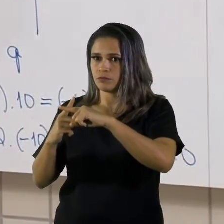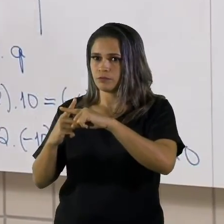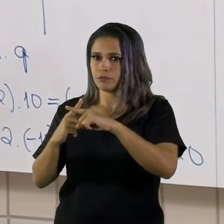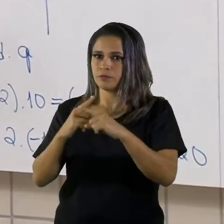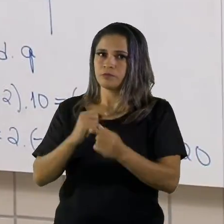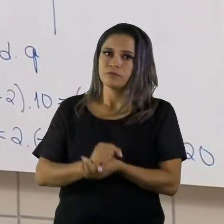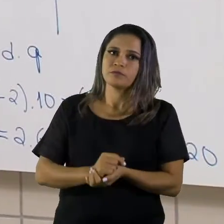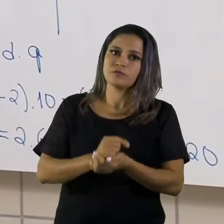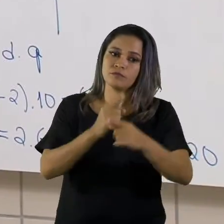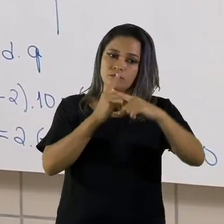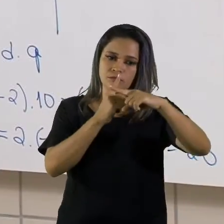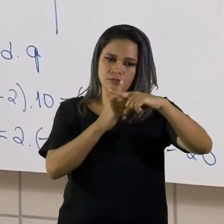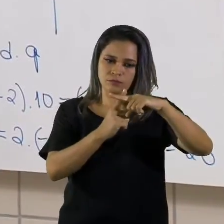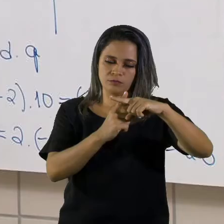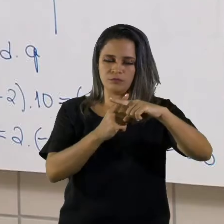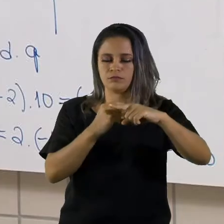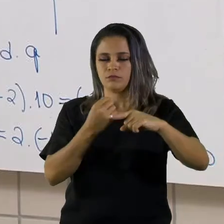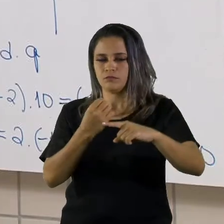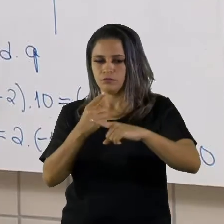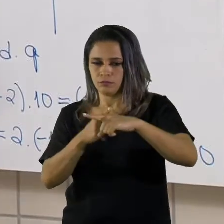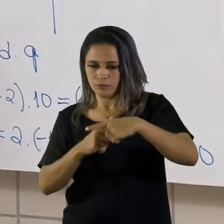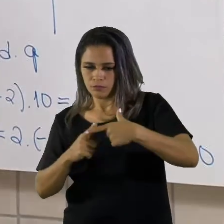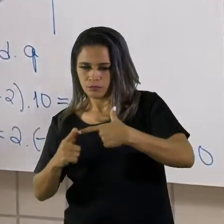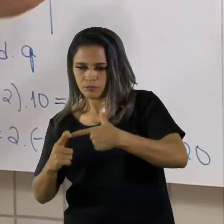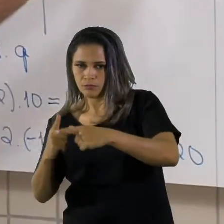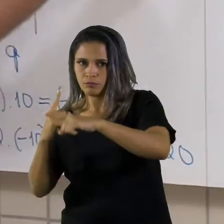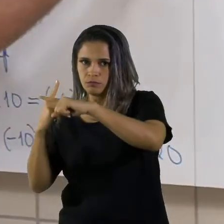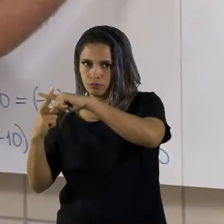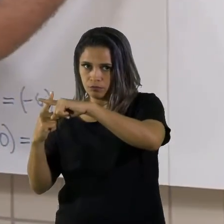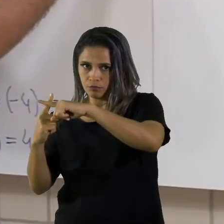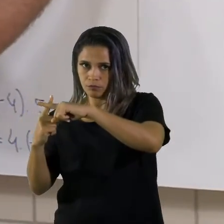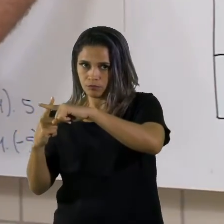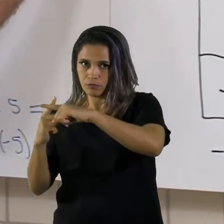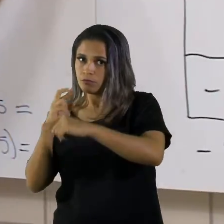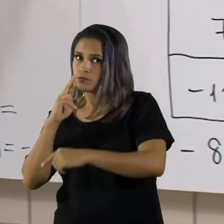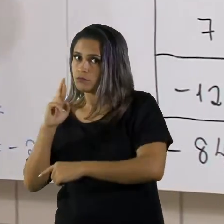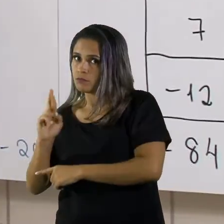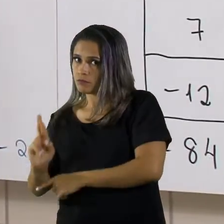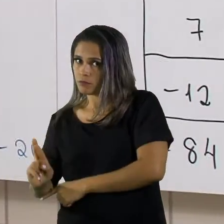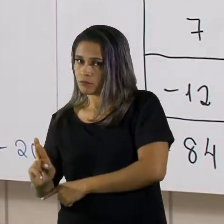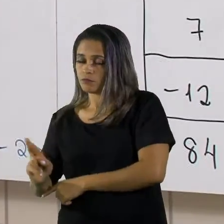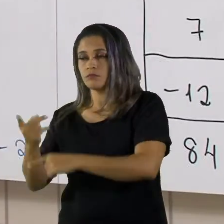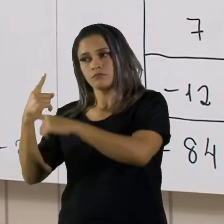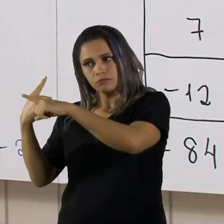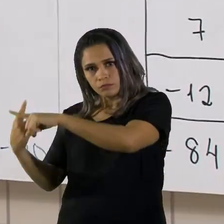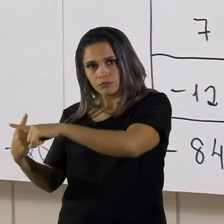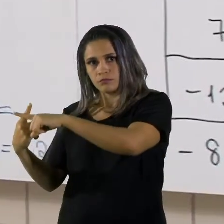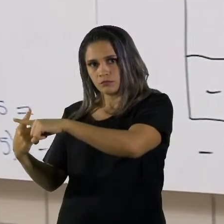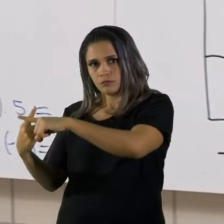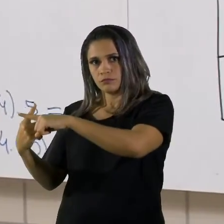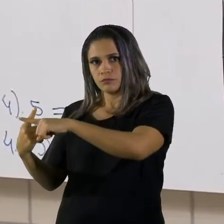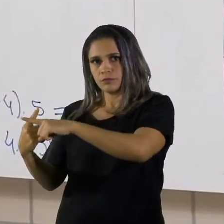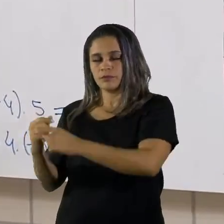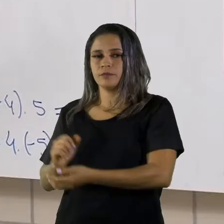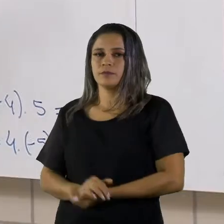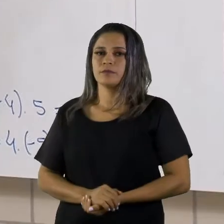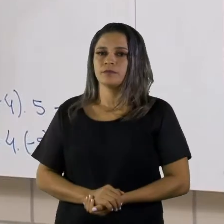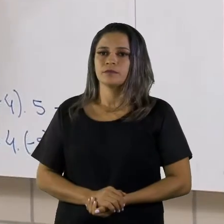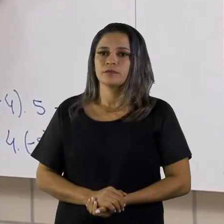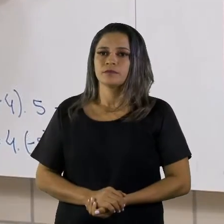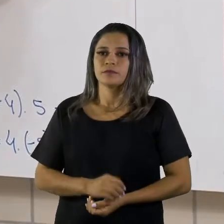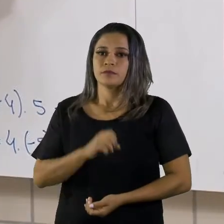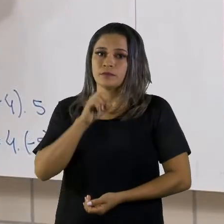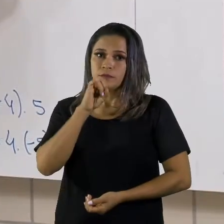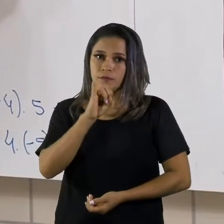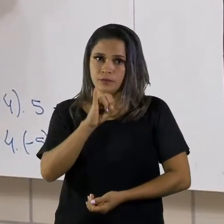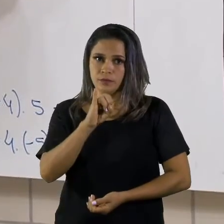positivo por um número positivo. O resultado só pode ser positivo. Se eu tenho